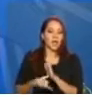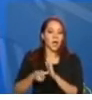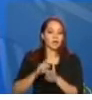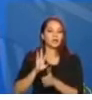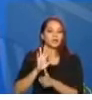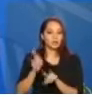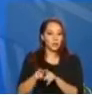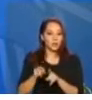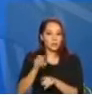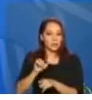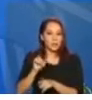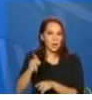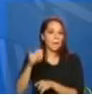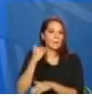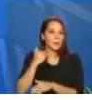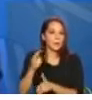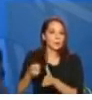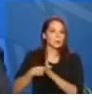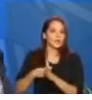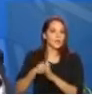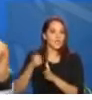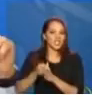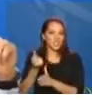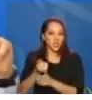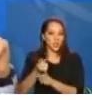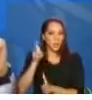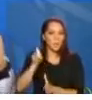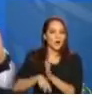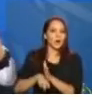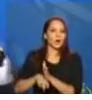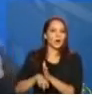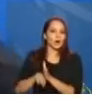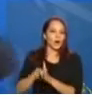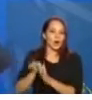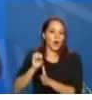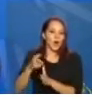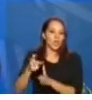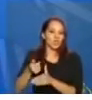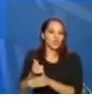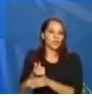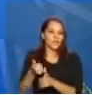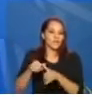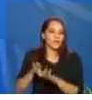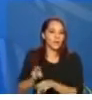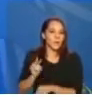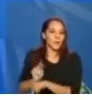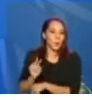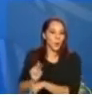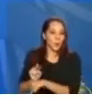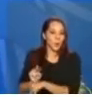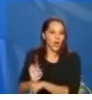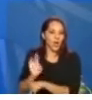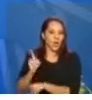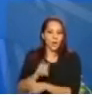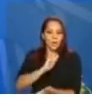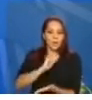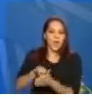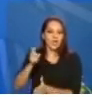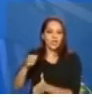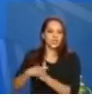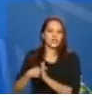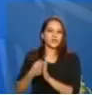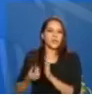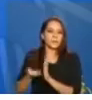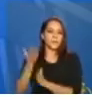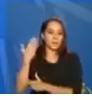conta, esse dinheiro não é, ele fica protegido, ele não paga contas antigas.